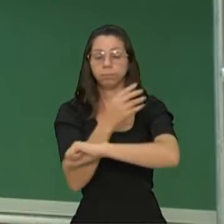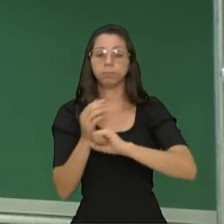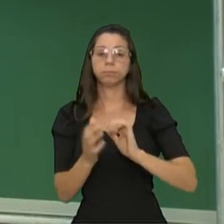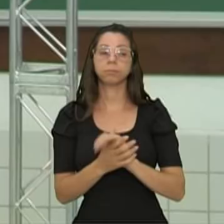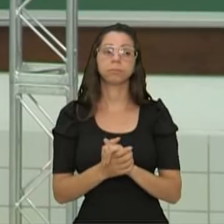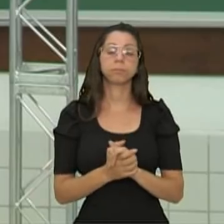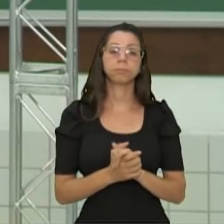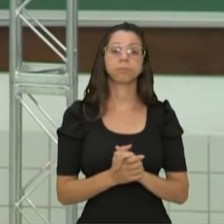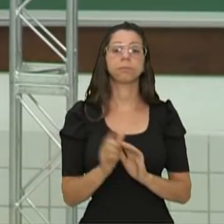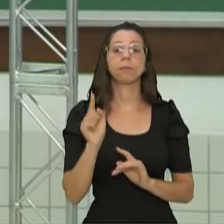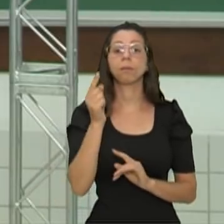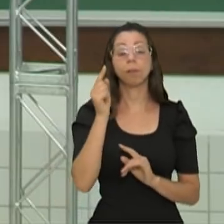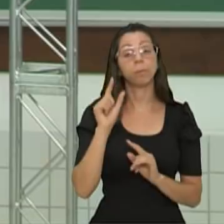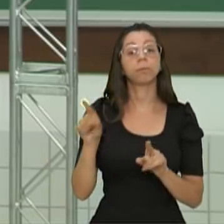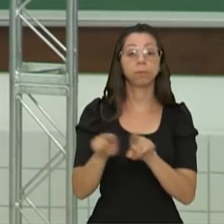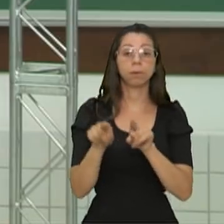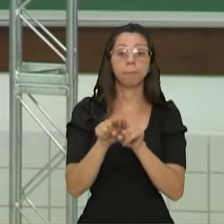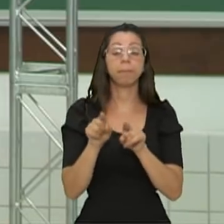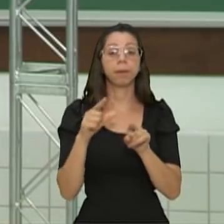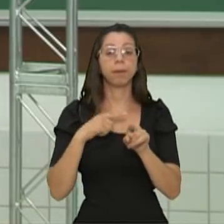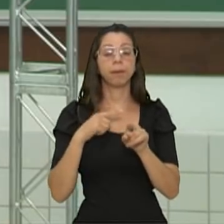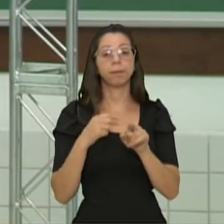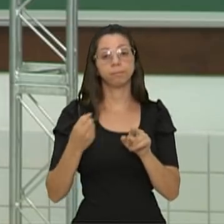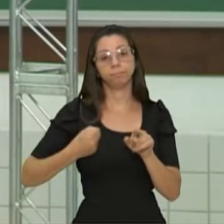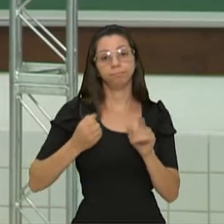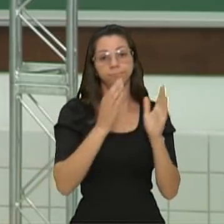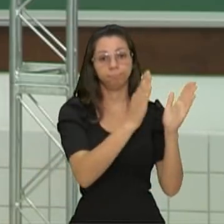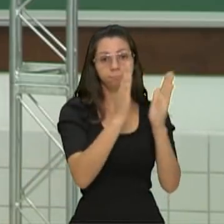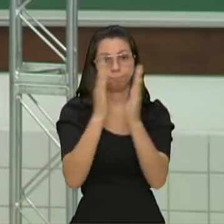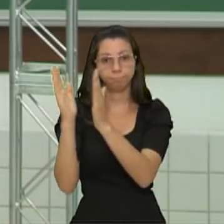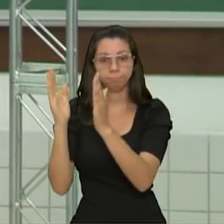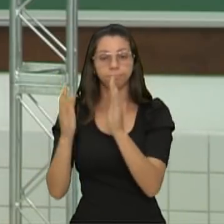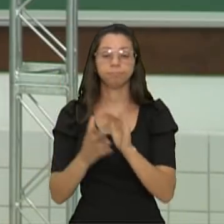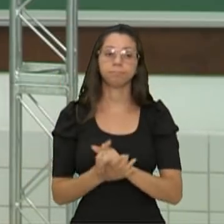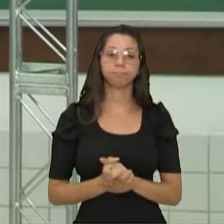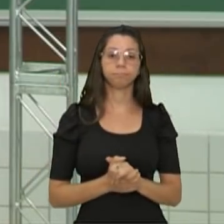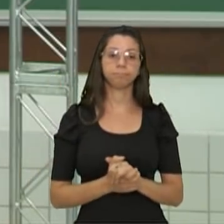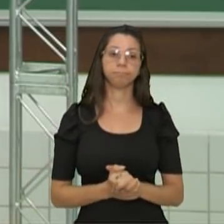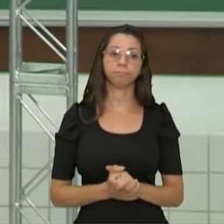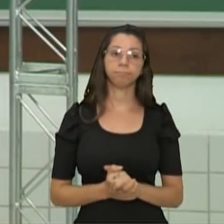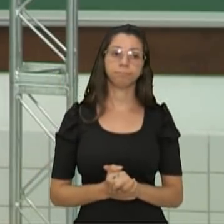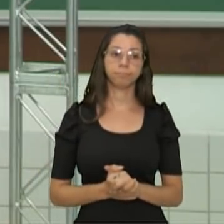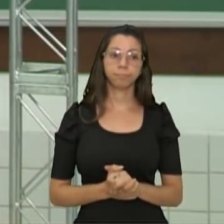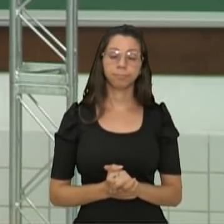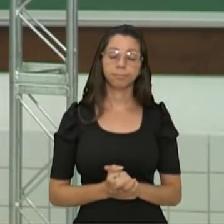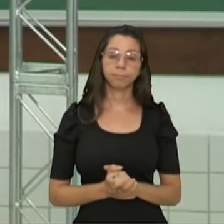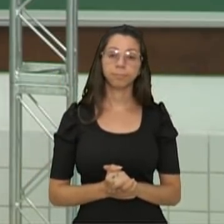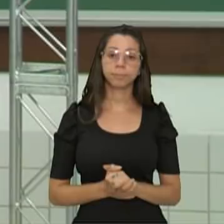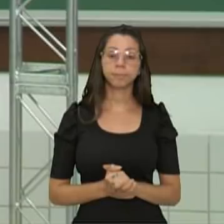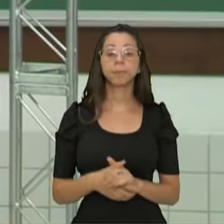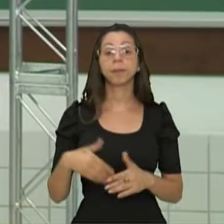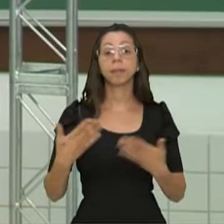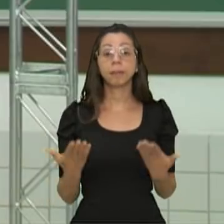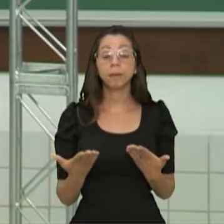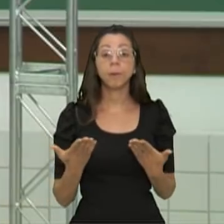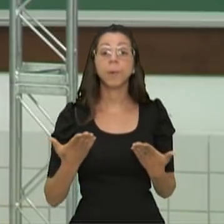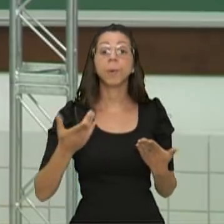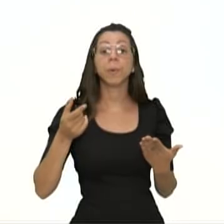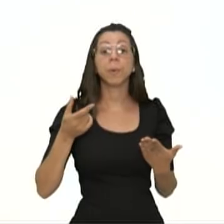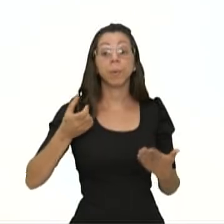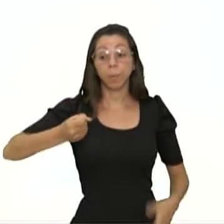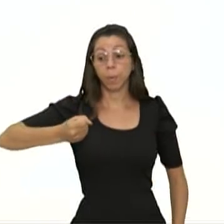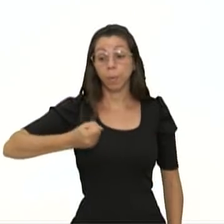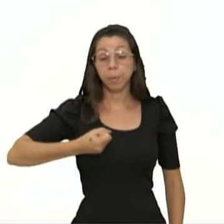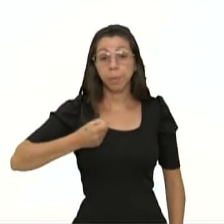E por último, né? Então, vamos dar uma olhadinha ali na nossa... Os números são positivos, veja